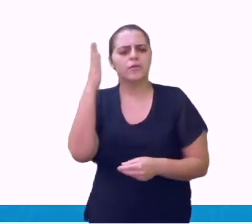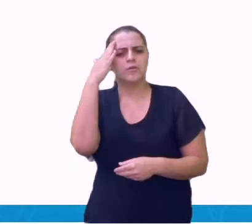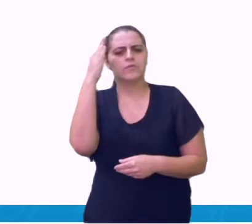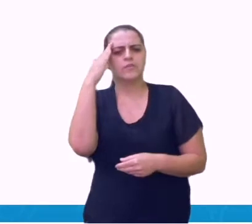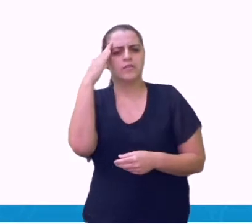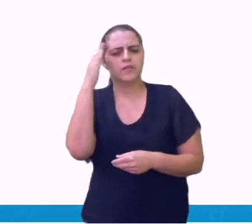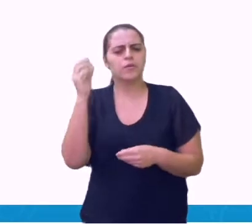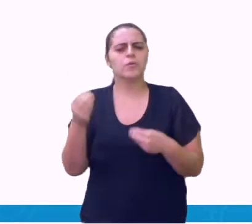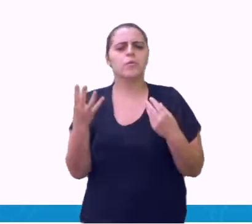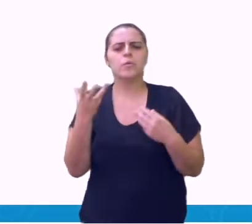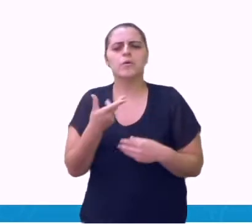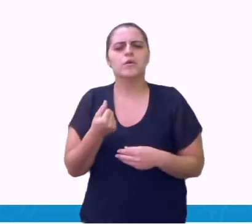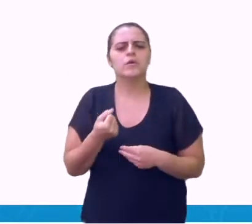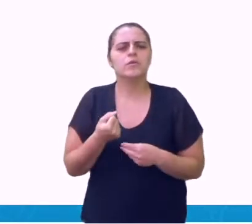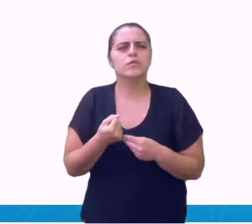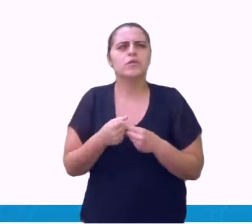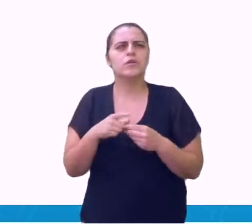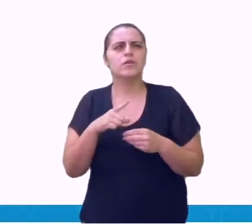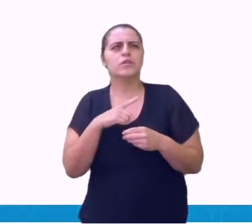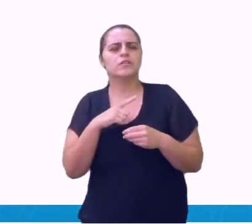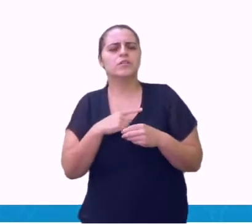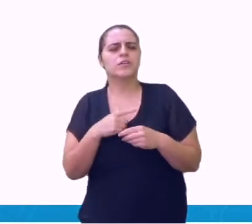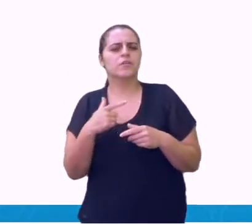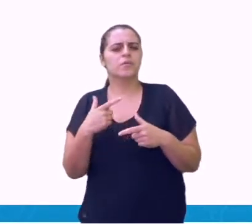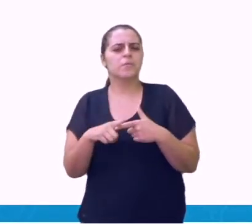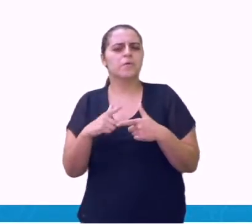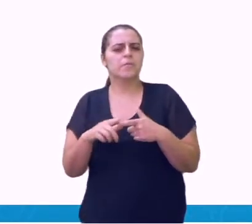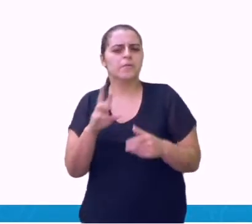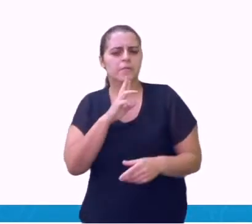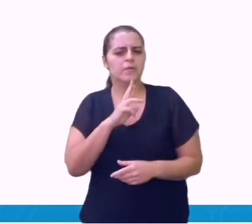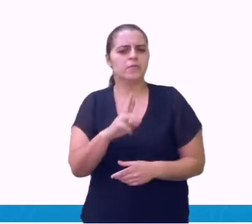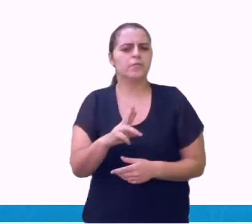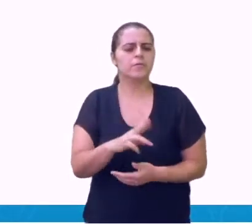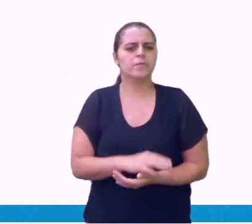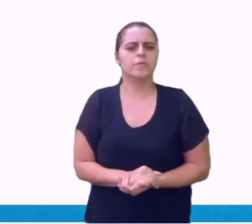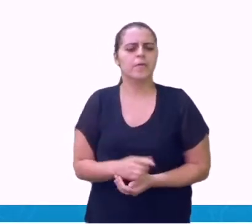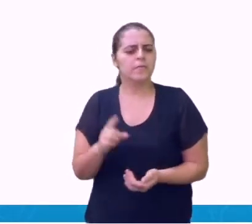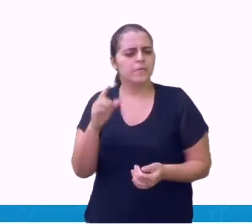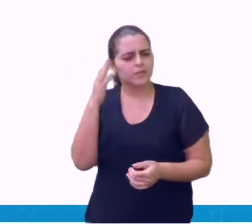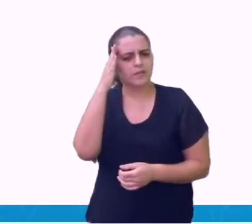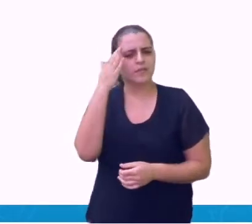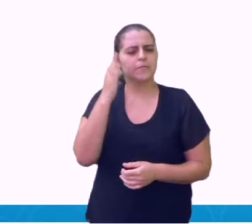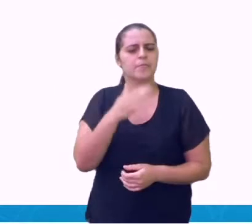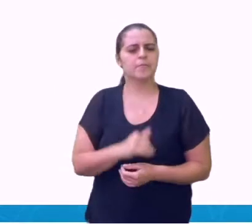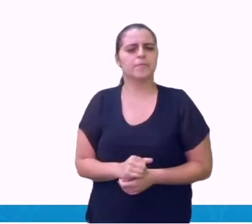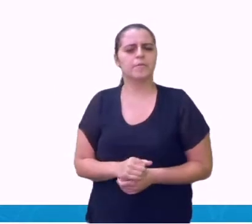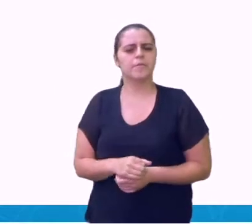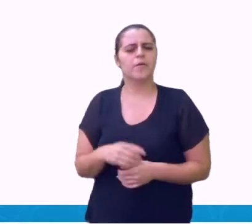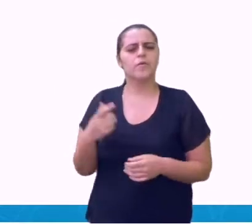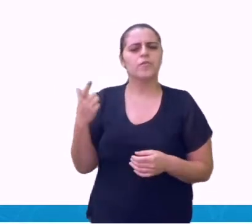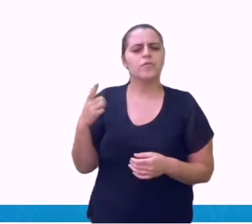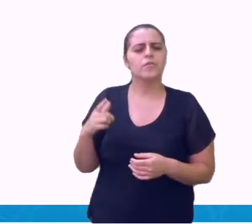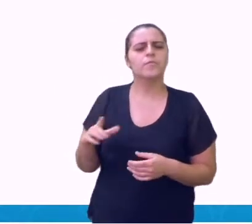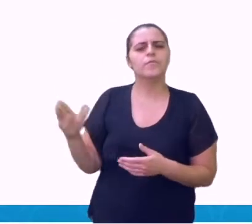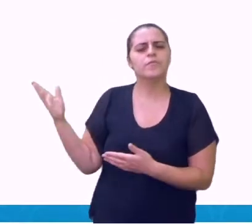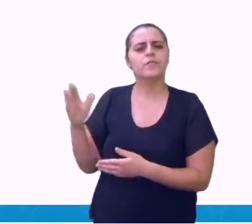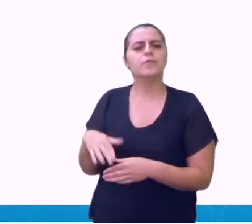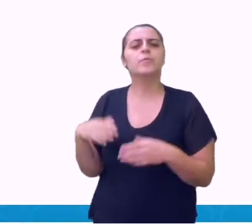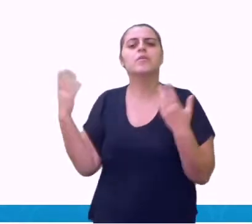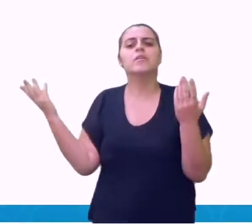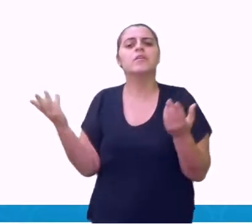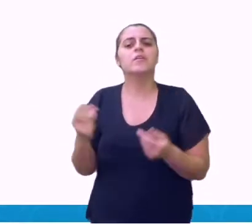sei quando eu tenho uma situação-problema? Então, vamos primeiro entender novamente o que é a